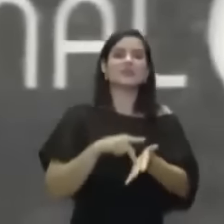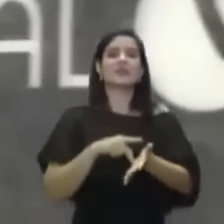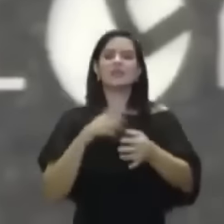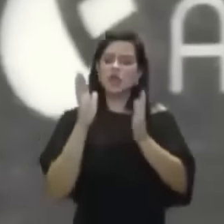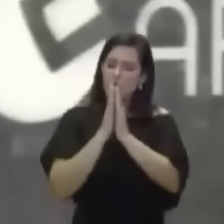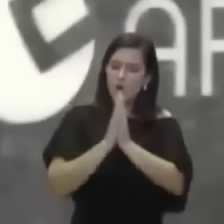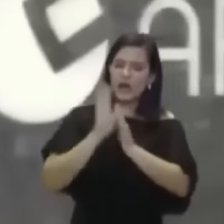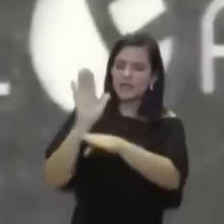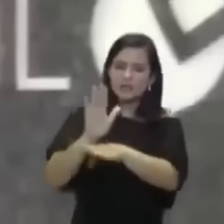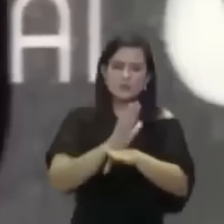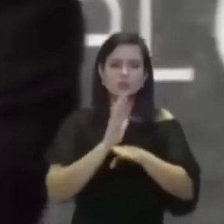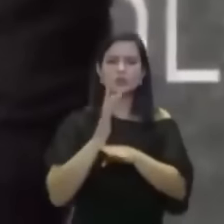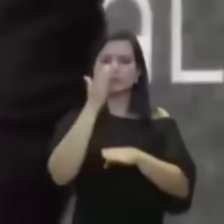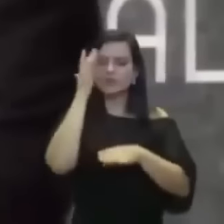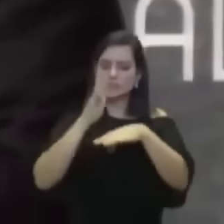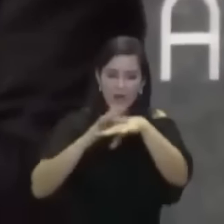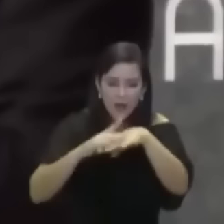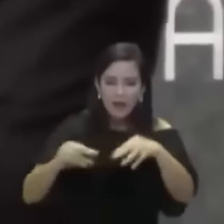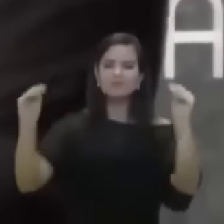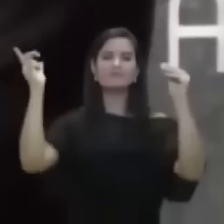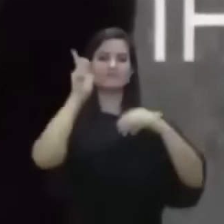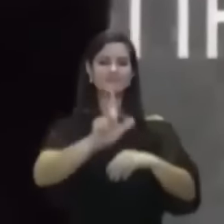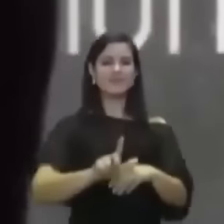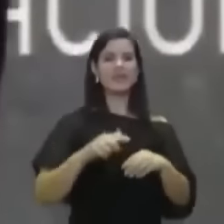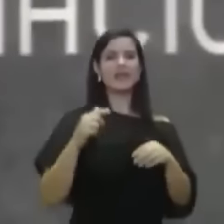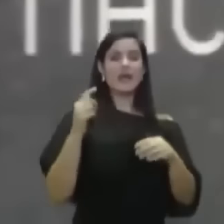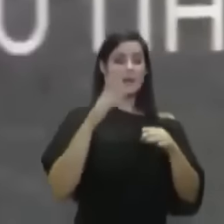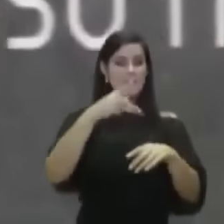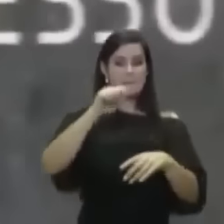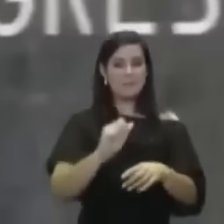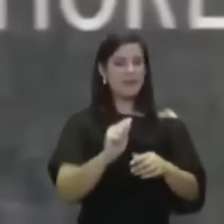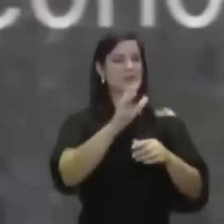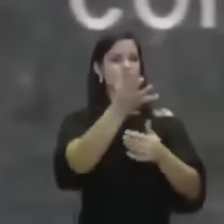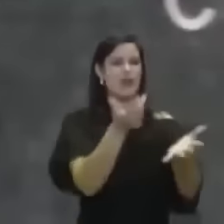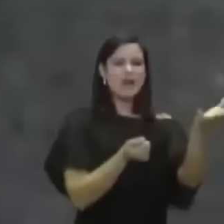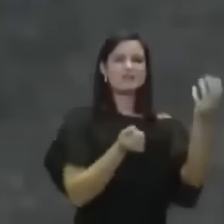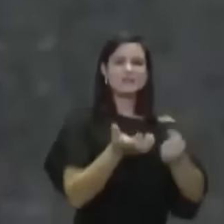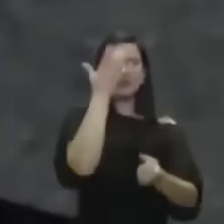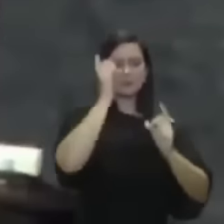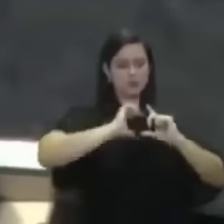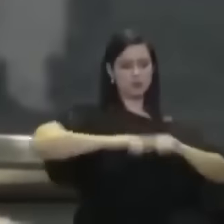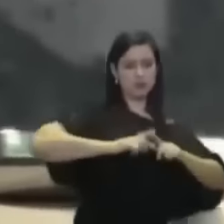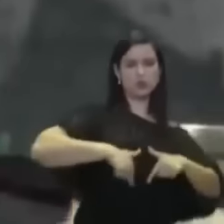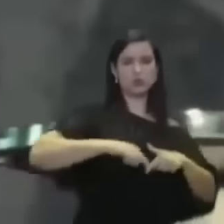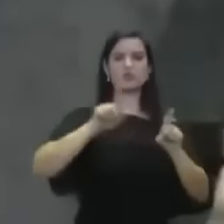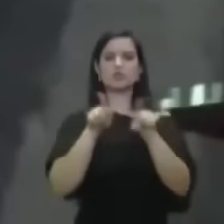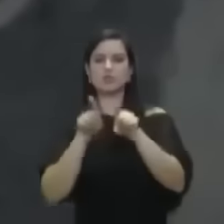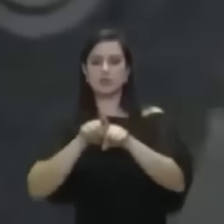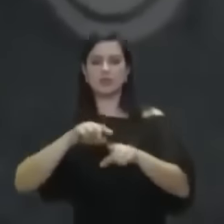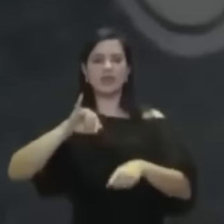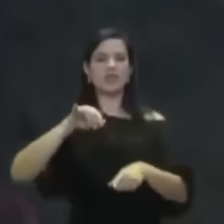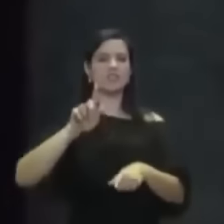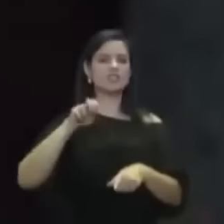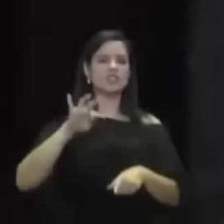a partir daqui este homem abre a porta do Evangelho para judeus e gentios, a partir daqui este homem não teme cadeias, não teme açoites, não teme prisões,